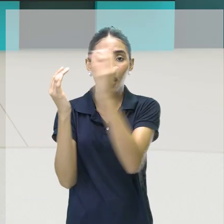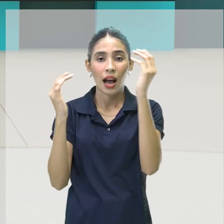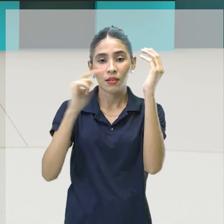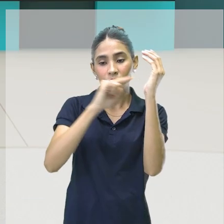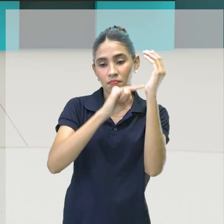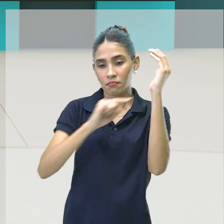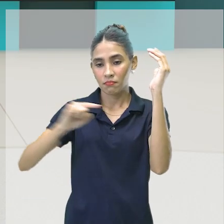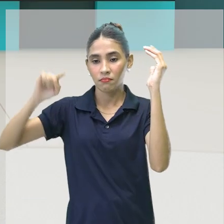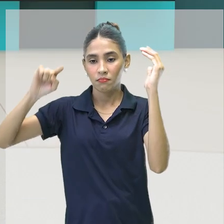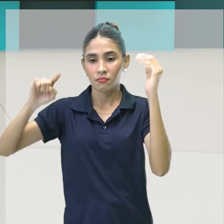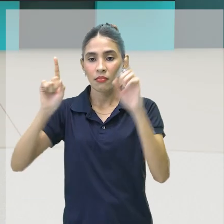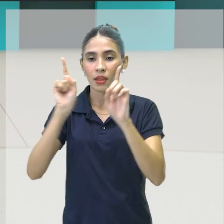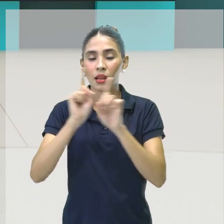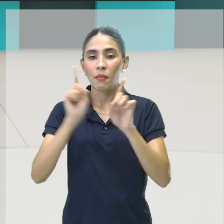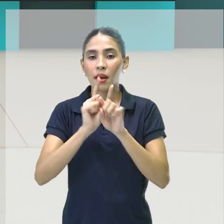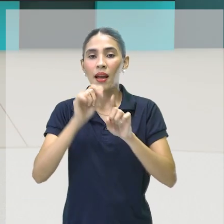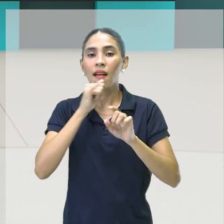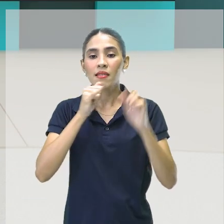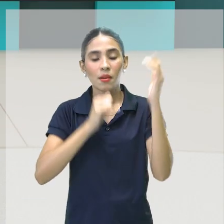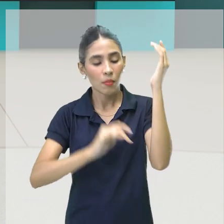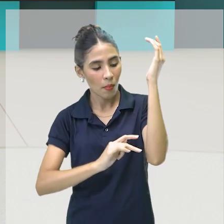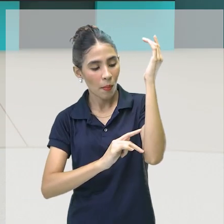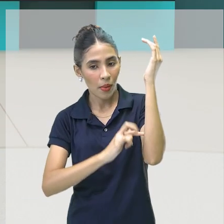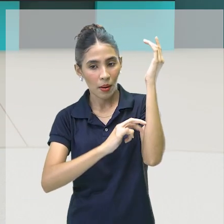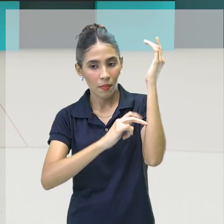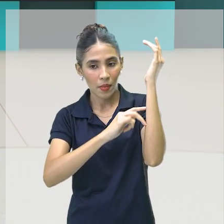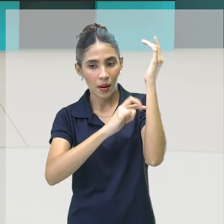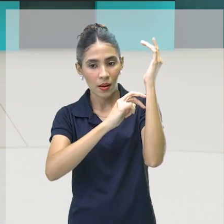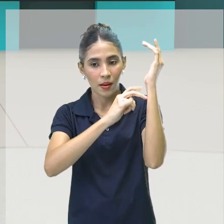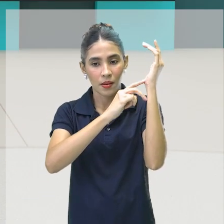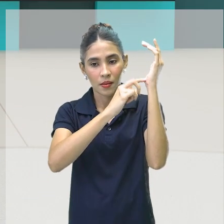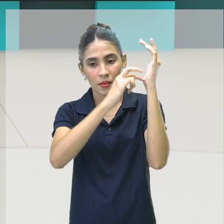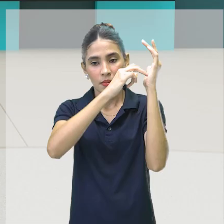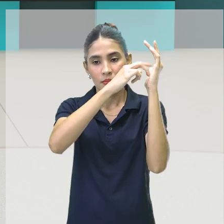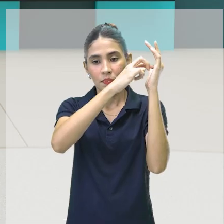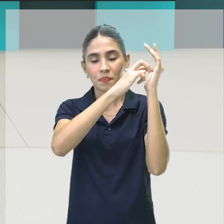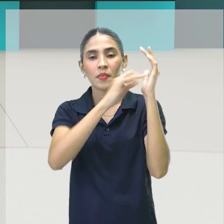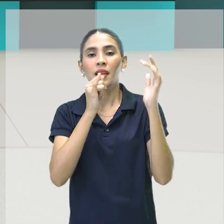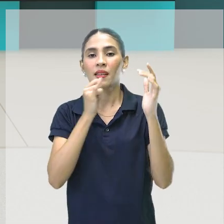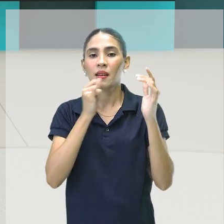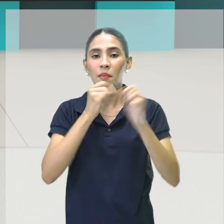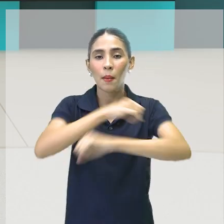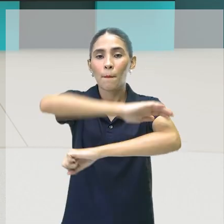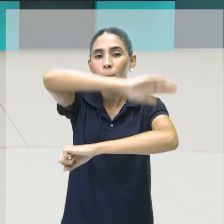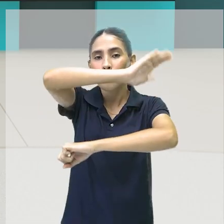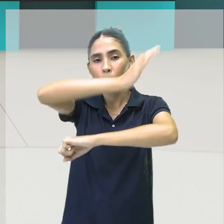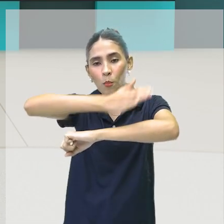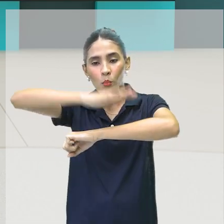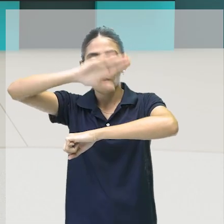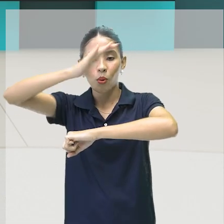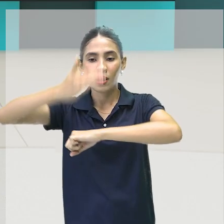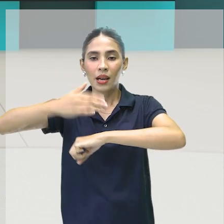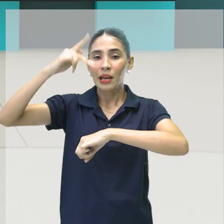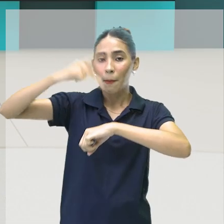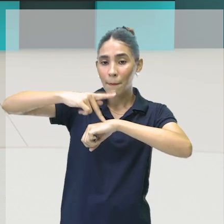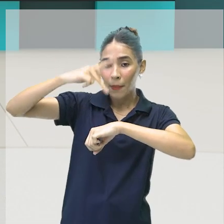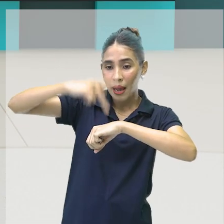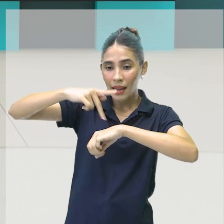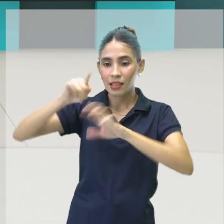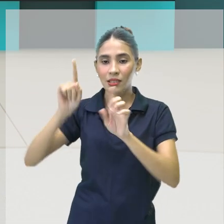a escalada, A escalada livre, que é o ato de escalar aí montanhas, rochas, não é